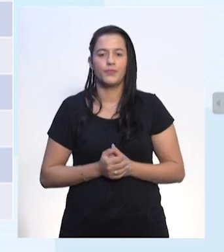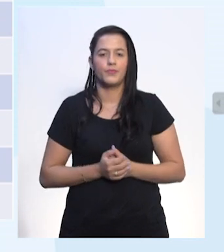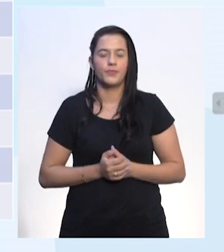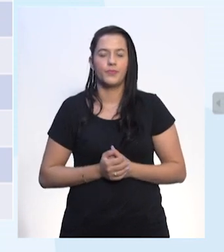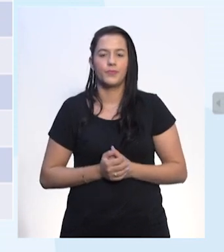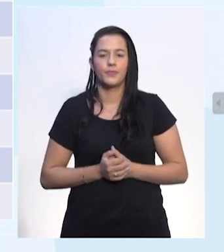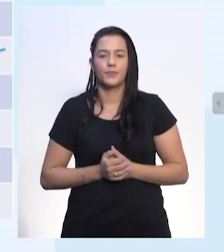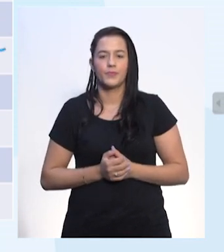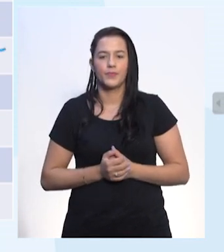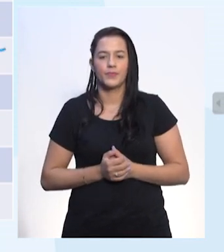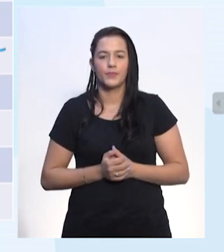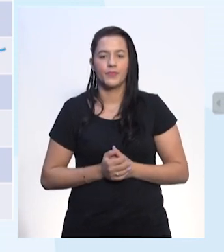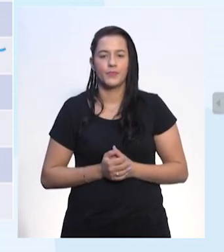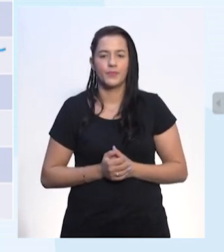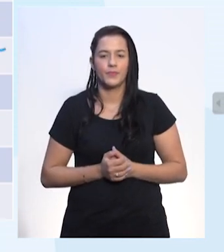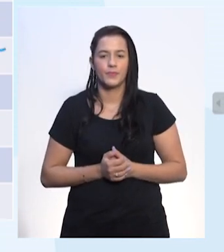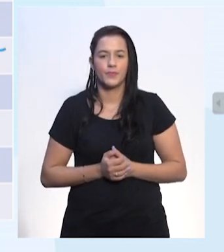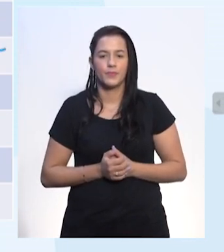No ginásio.